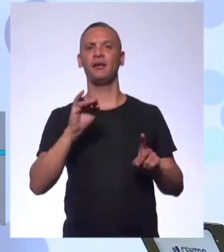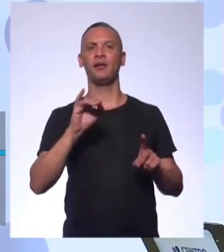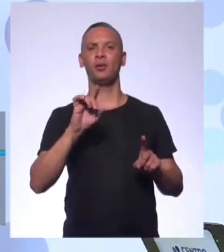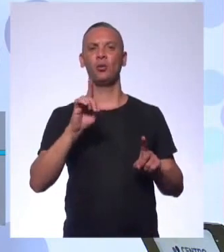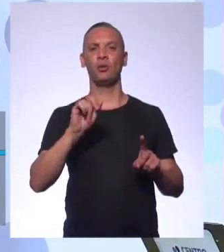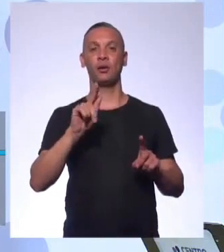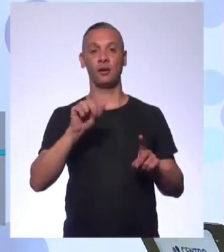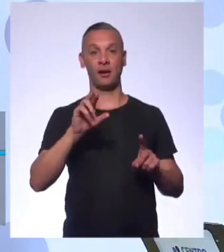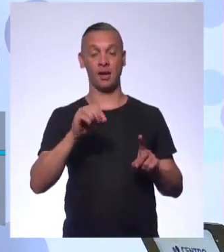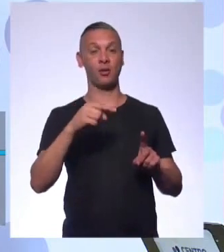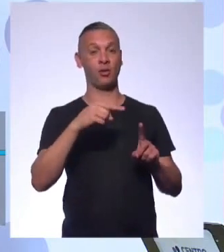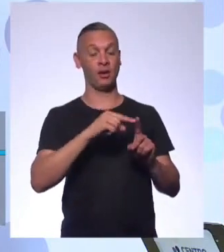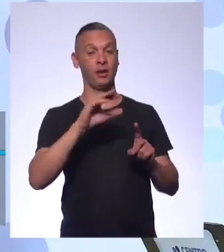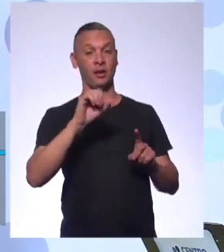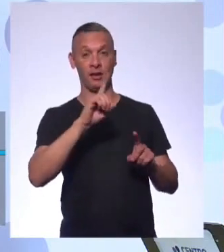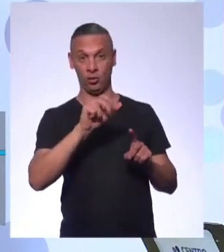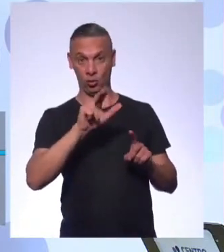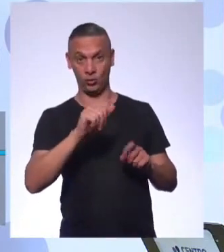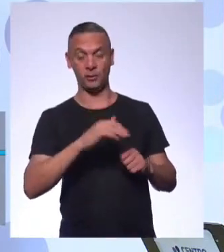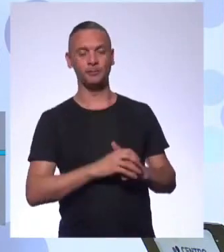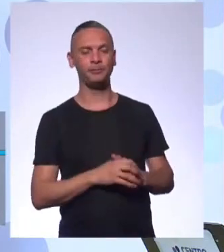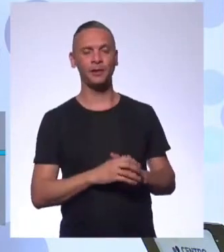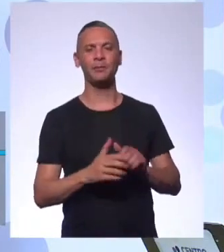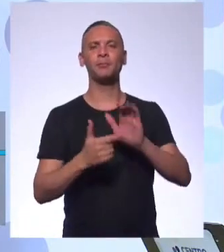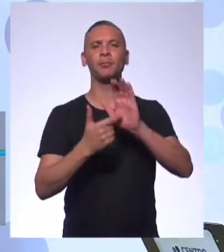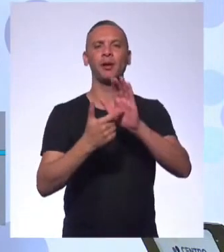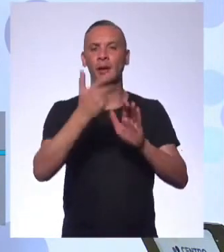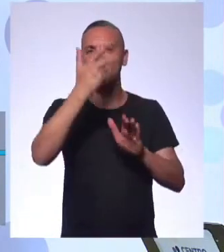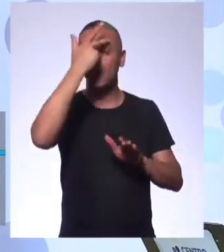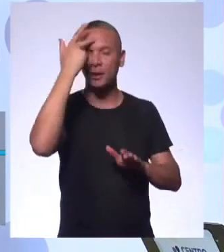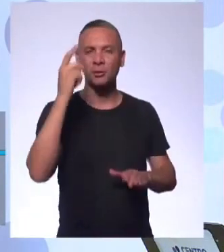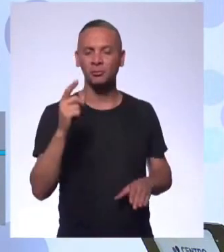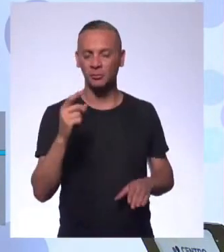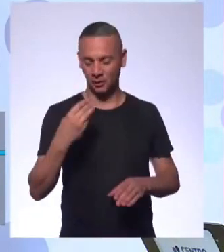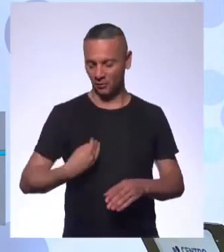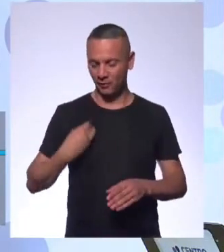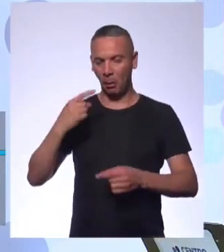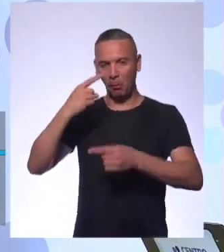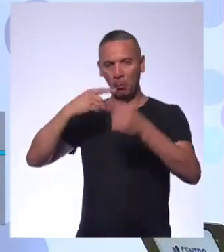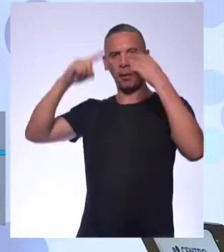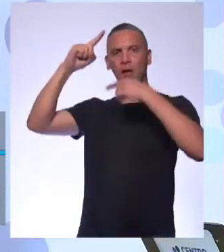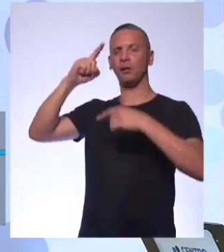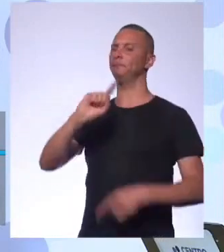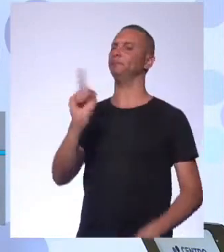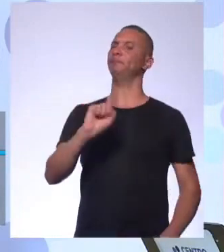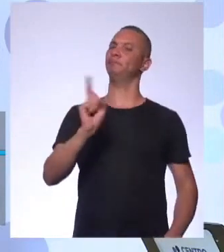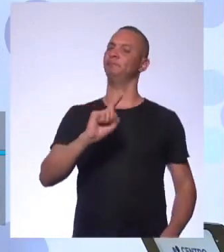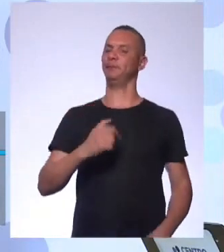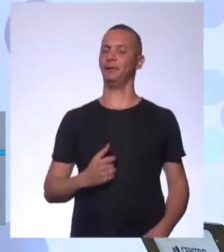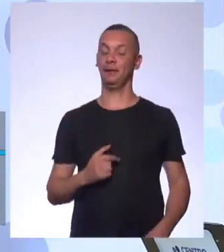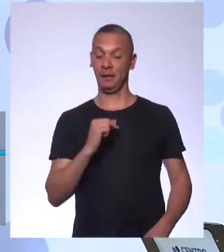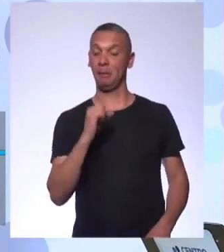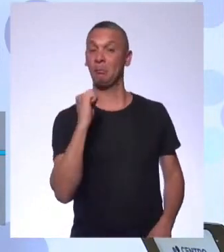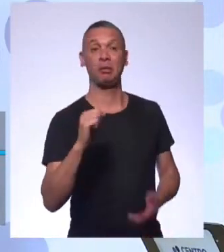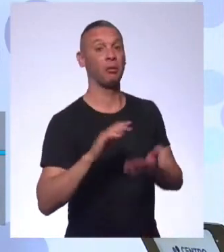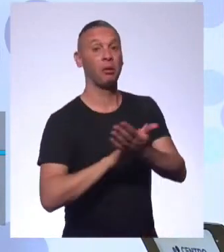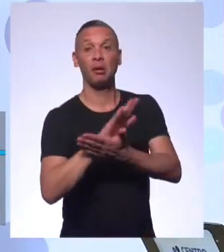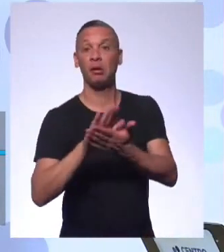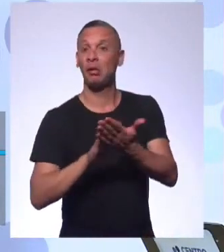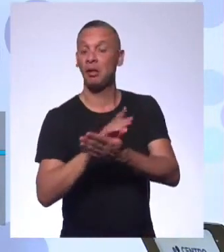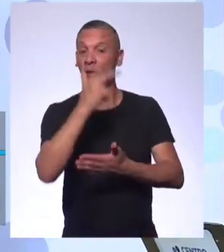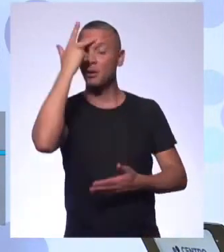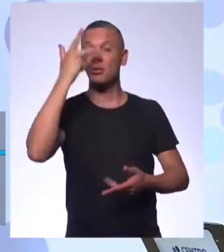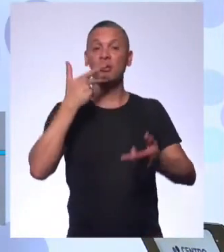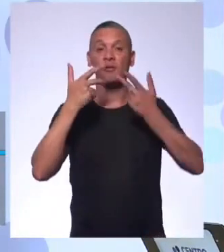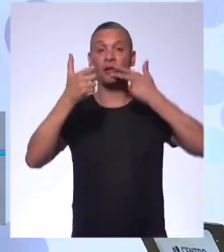Hildegardo, o Cazuza, ele é mostrado como um cara que nunca conseguiu muita coisa na vida. Então, ele não matou. E eles dizem no